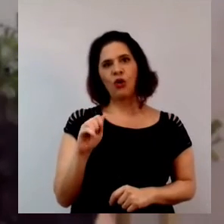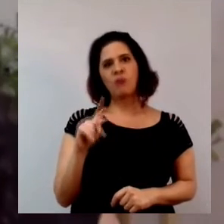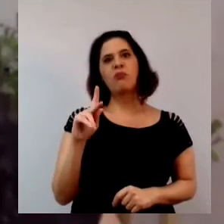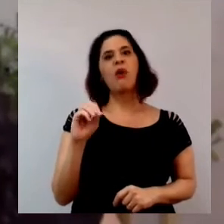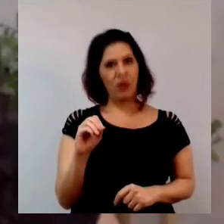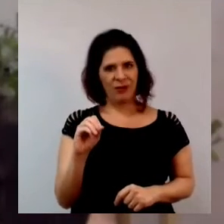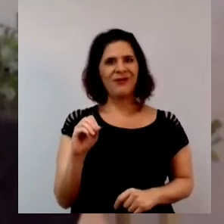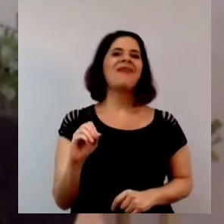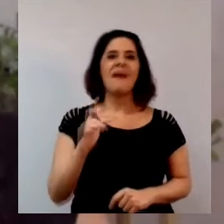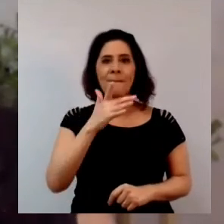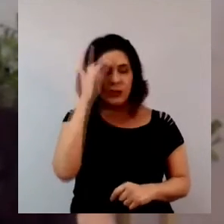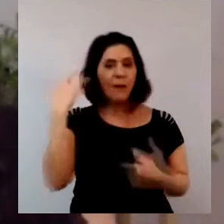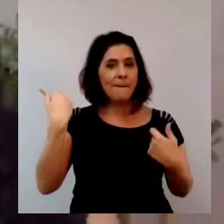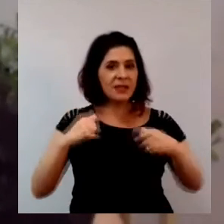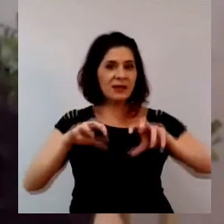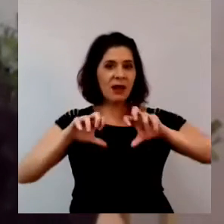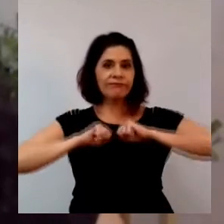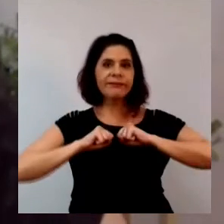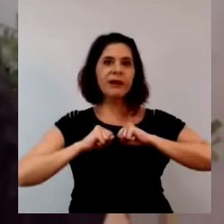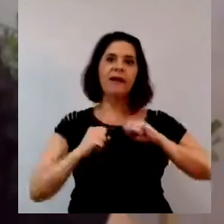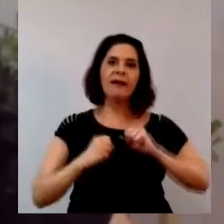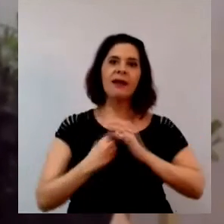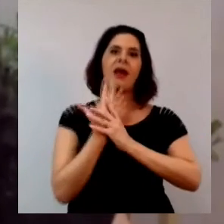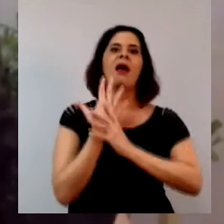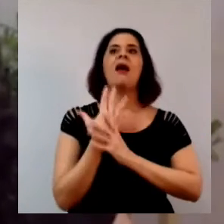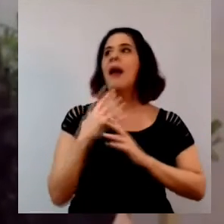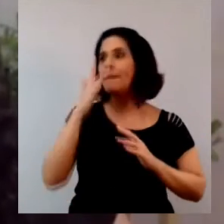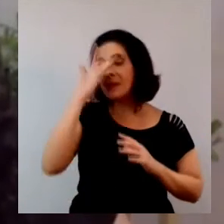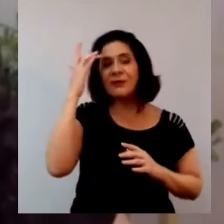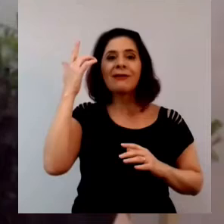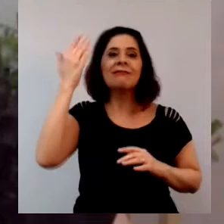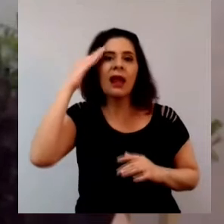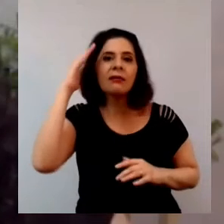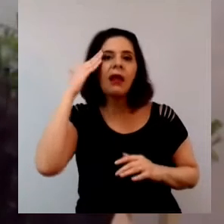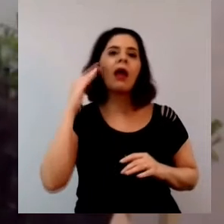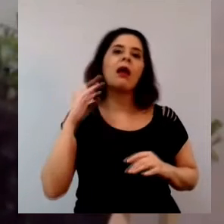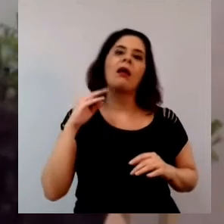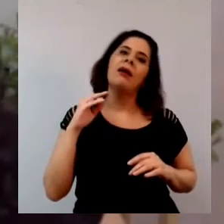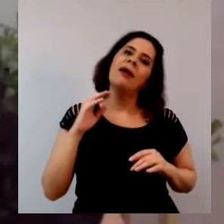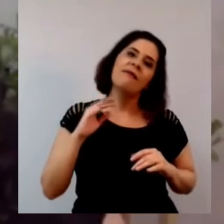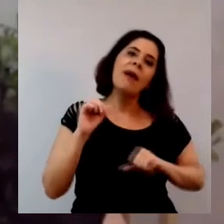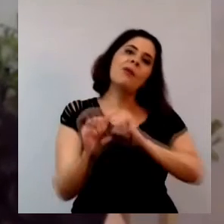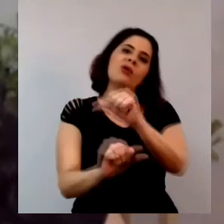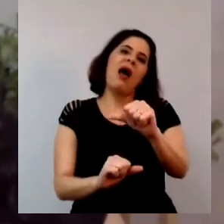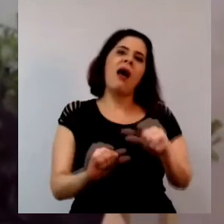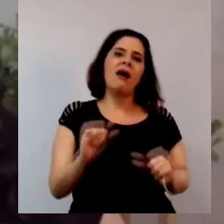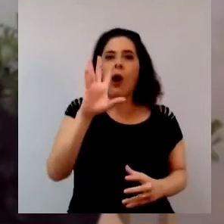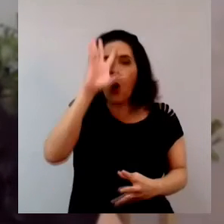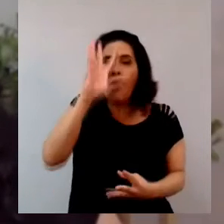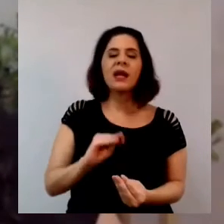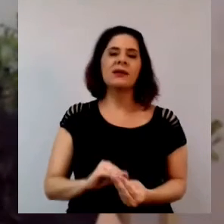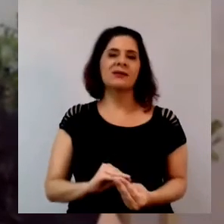tudo mudaria, né? Mas, infelizmente, a gente tem essa desinformação sendo propagada e